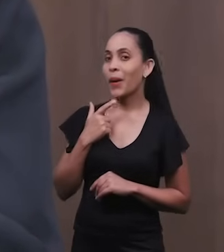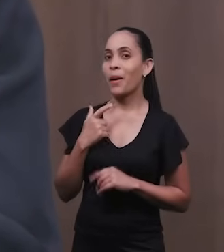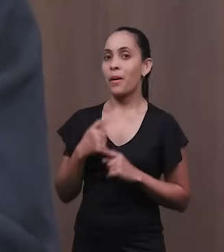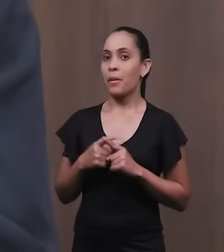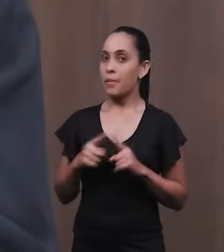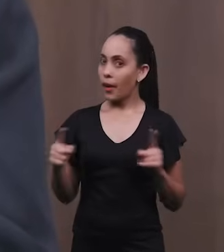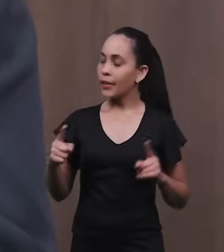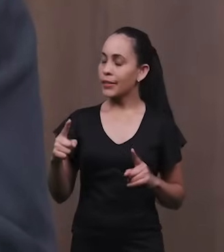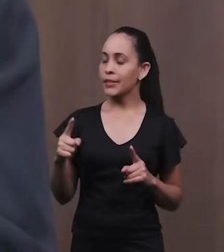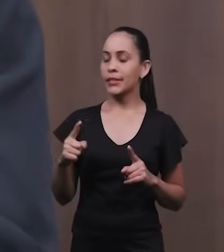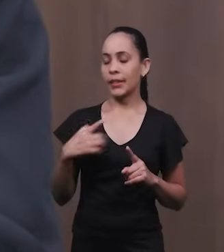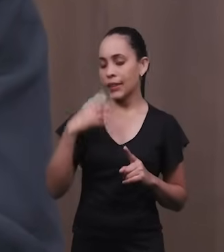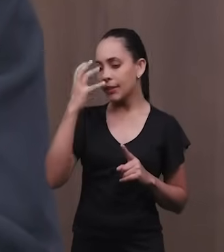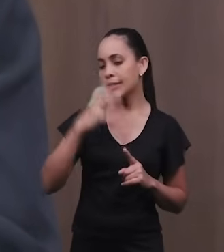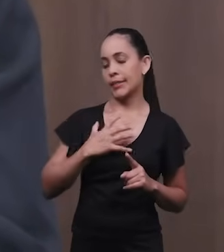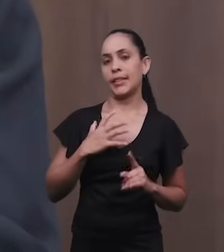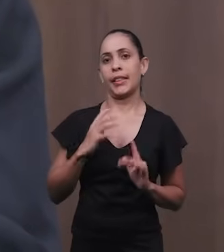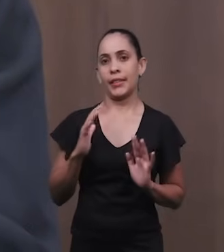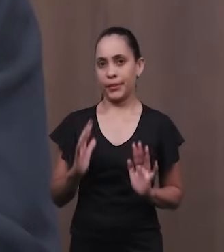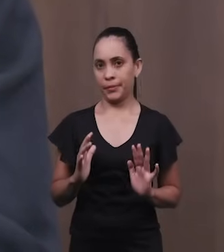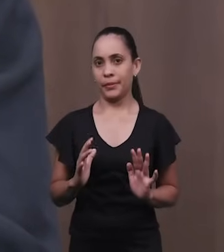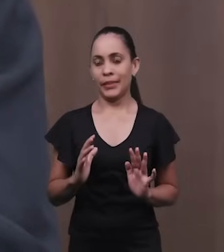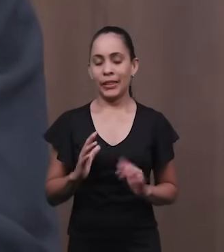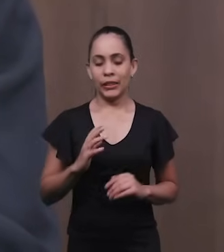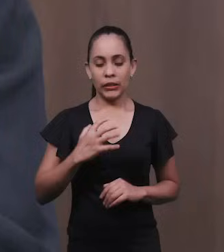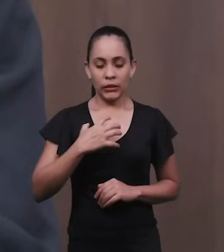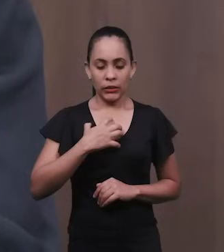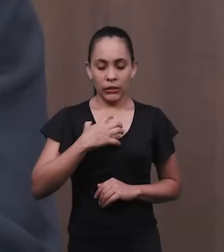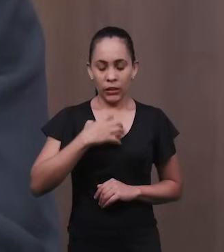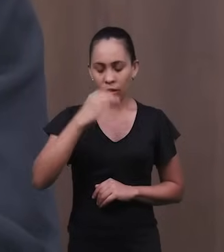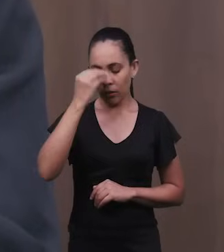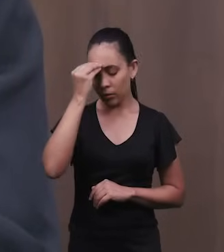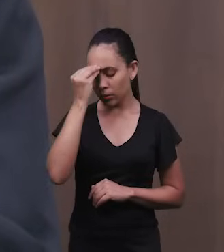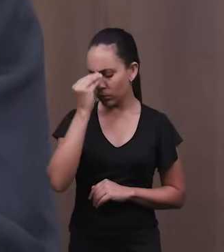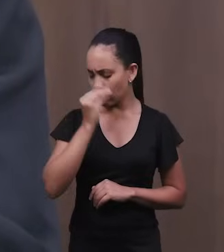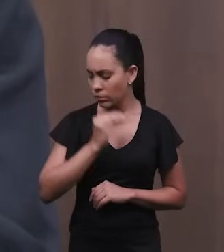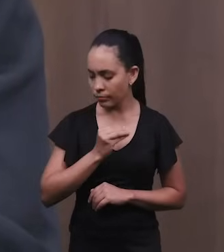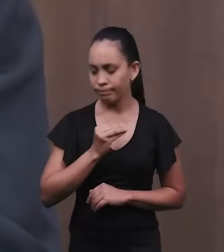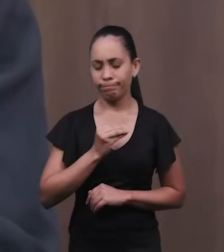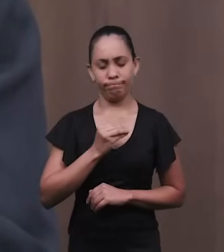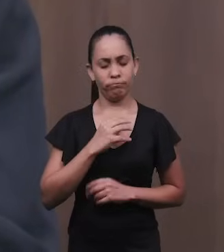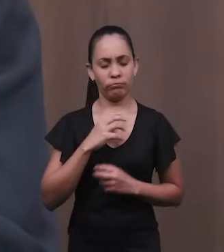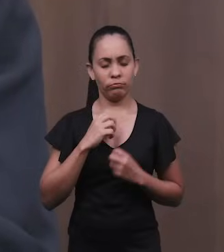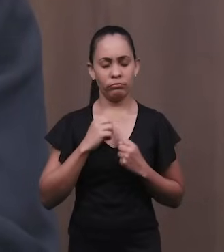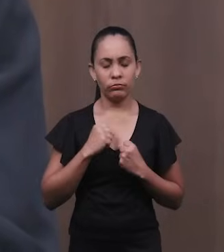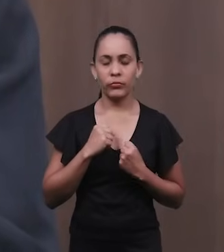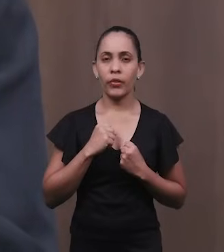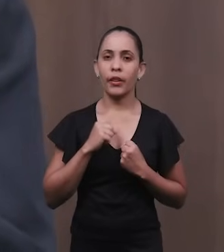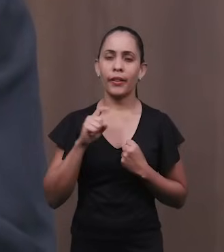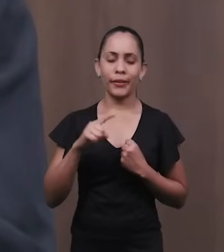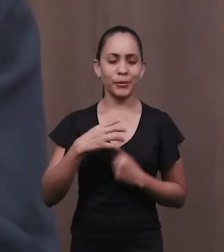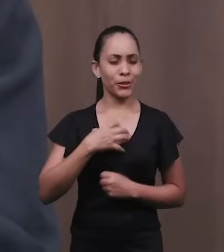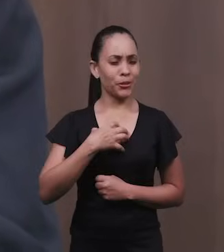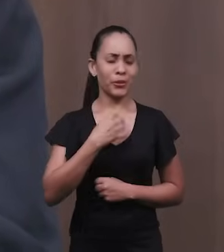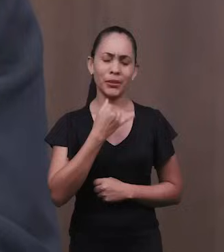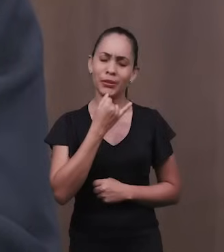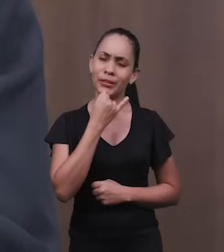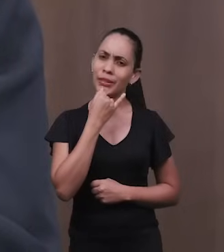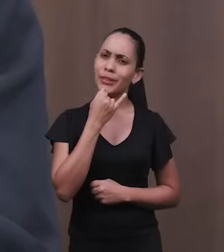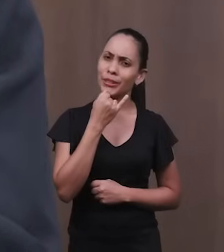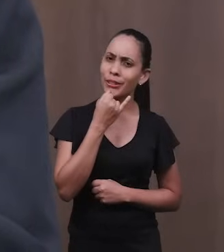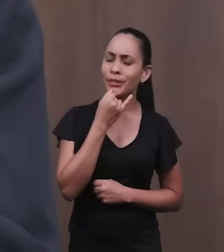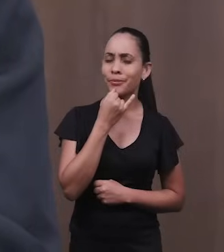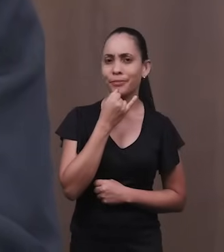né? Mas esses desânimos nas vidas das pessoas é uma coisa muito triste, né? Muito